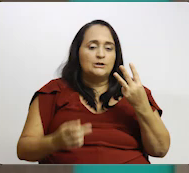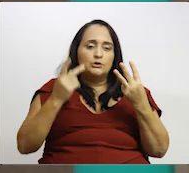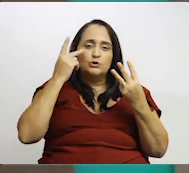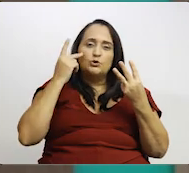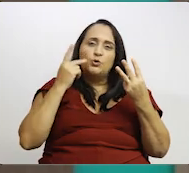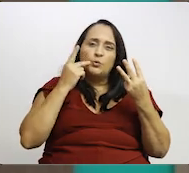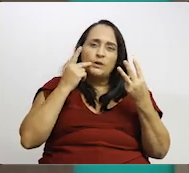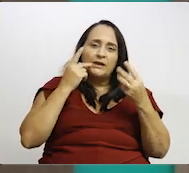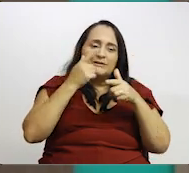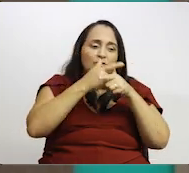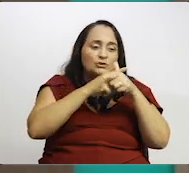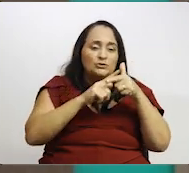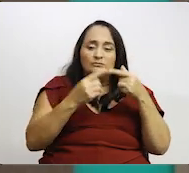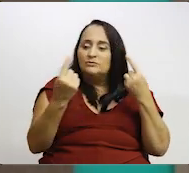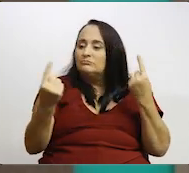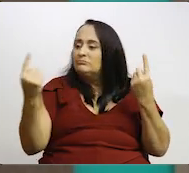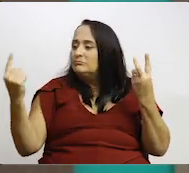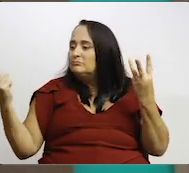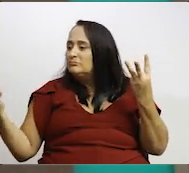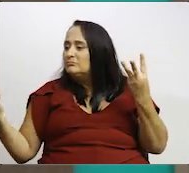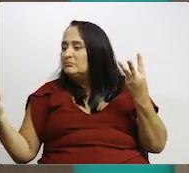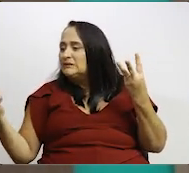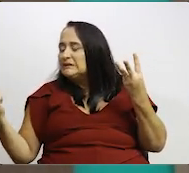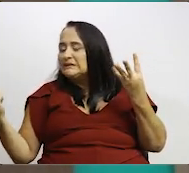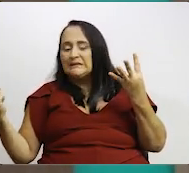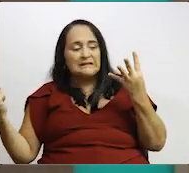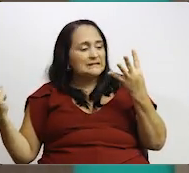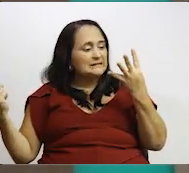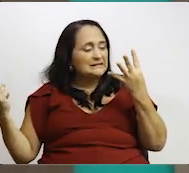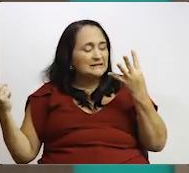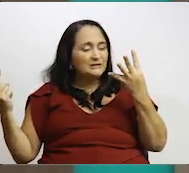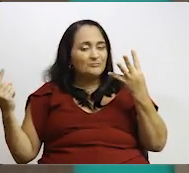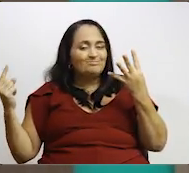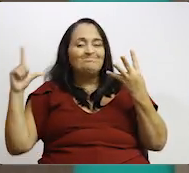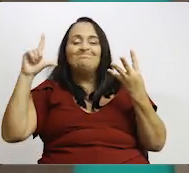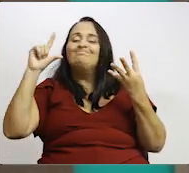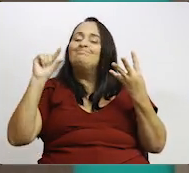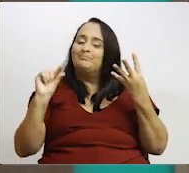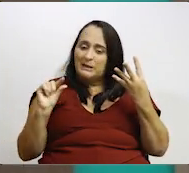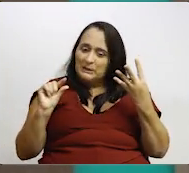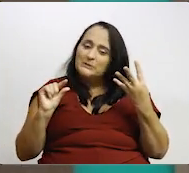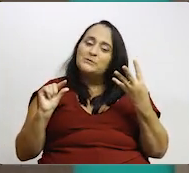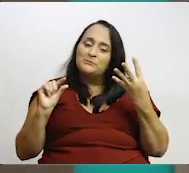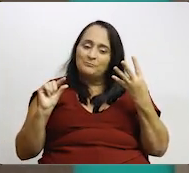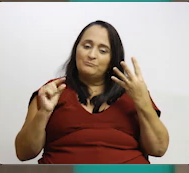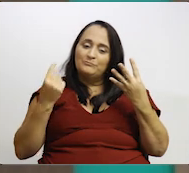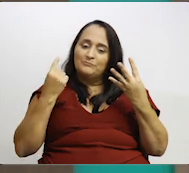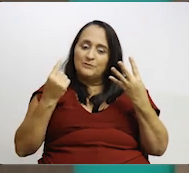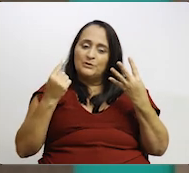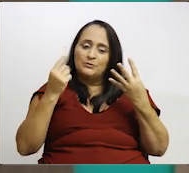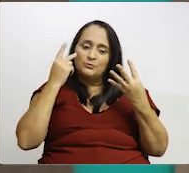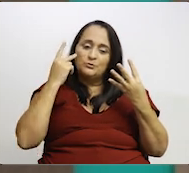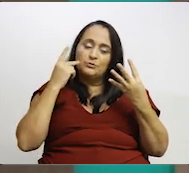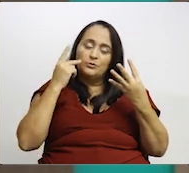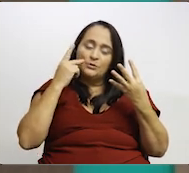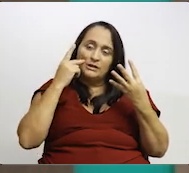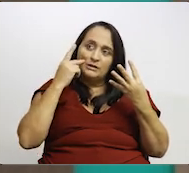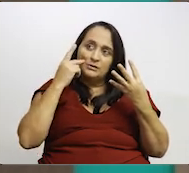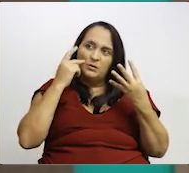pessoa vai comer um chocolate inteiro ou menos que um chocolate inteiro ou mais?